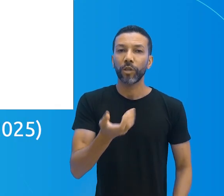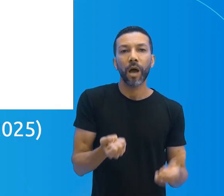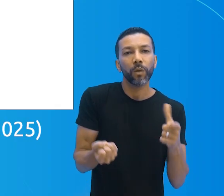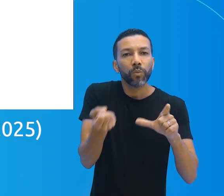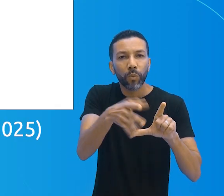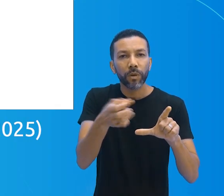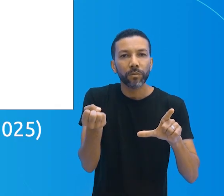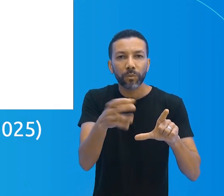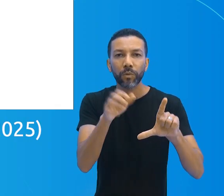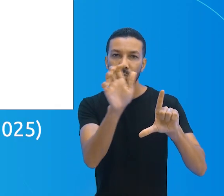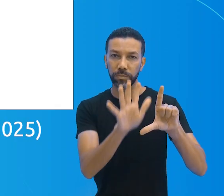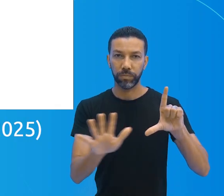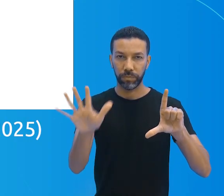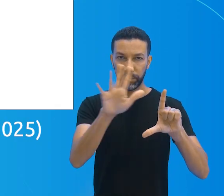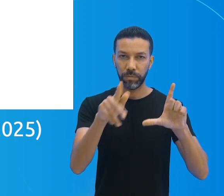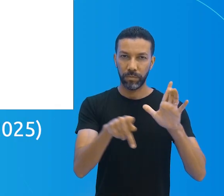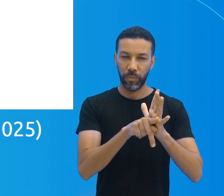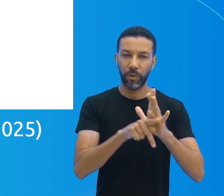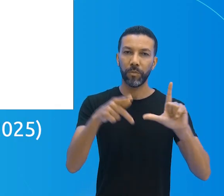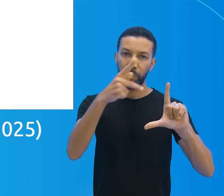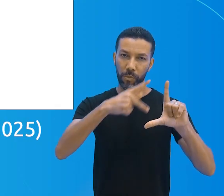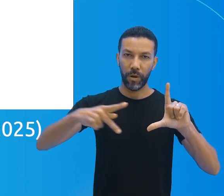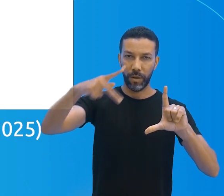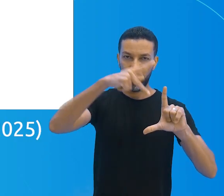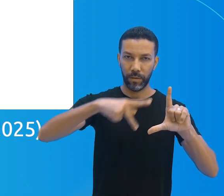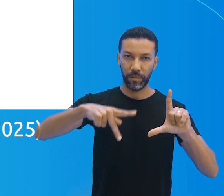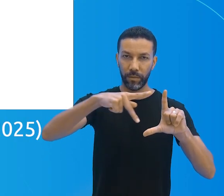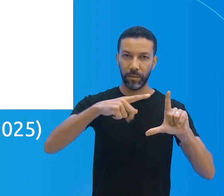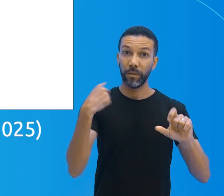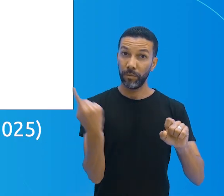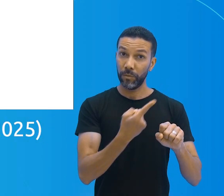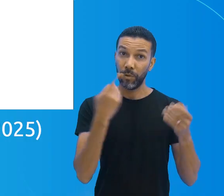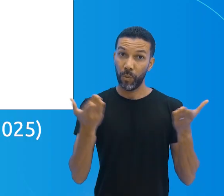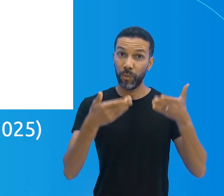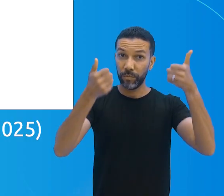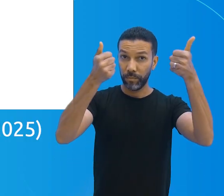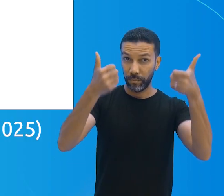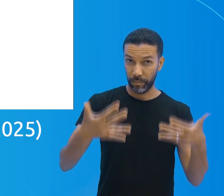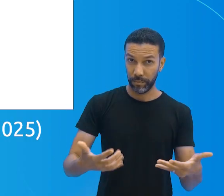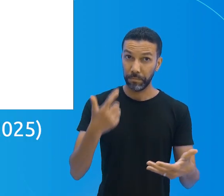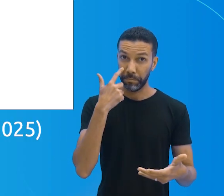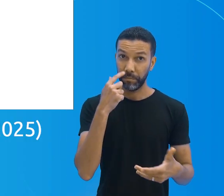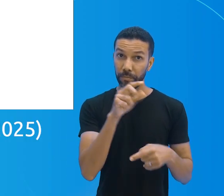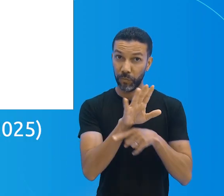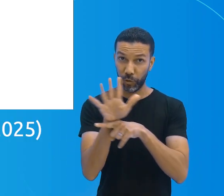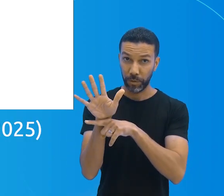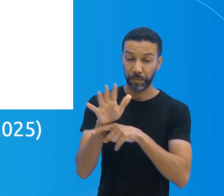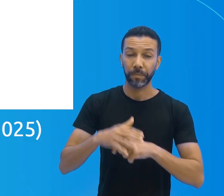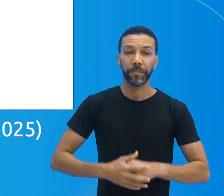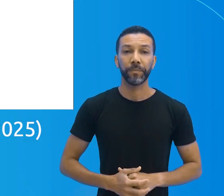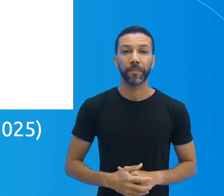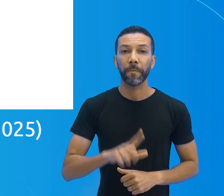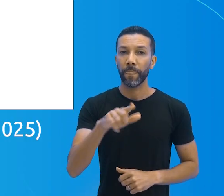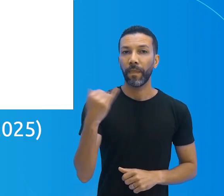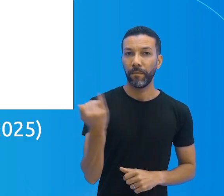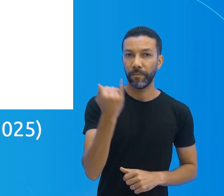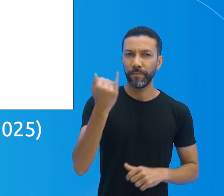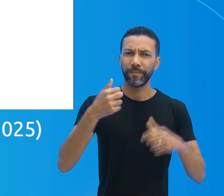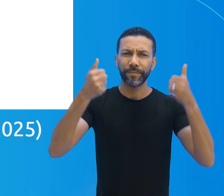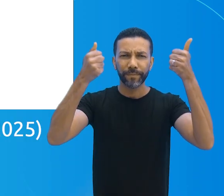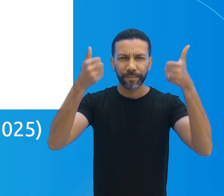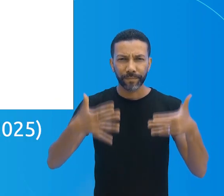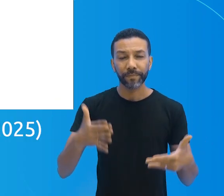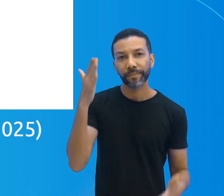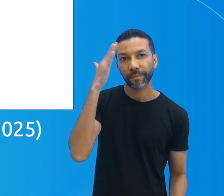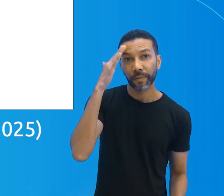atualizado, nós atualizamos a versão do Polari e é essa versão que nós vamos dar uma olhada hoje, tá? Importante saber que o